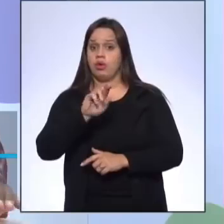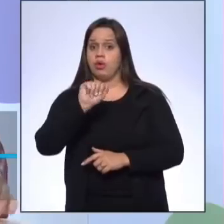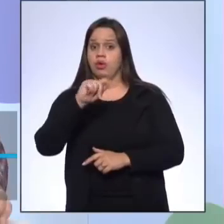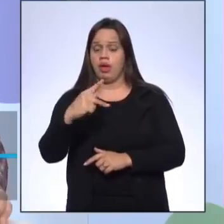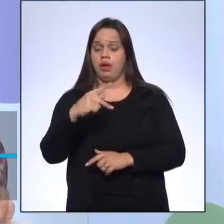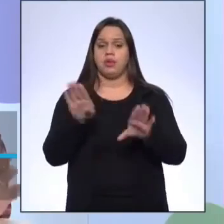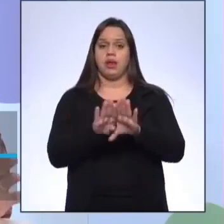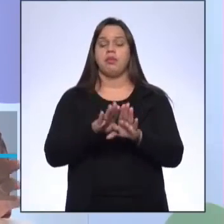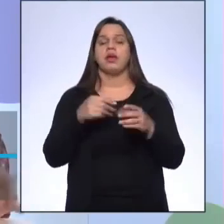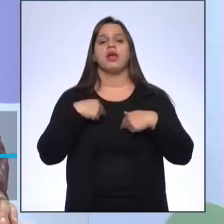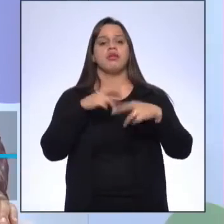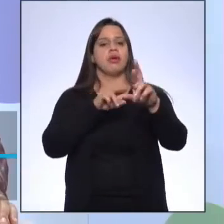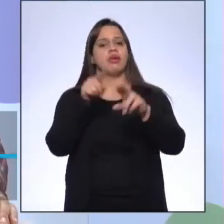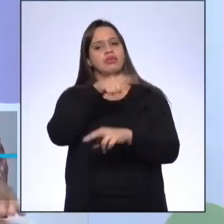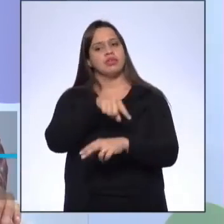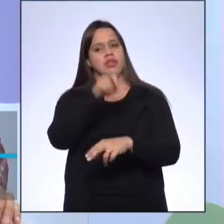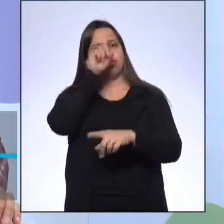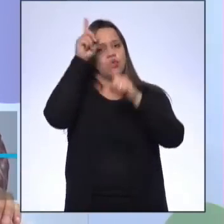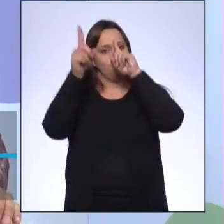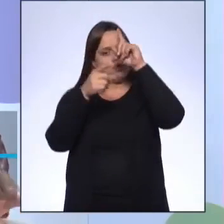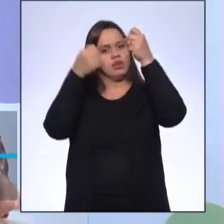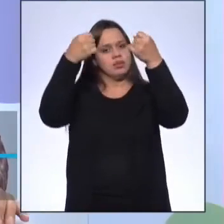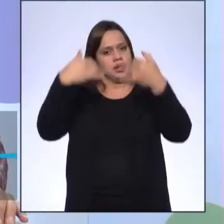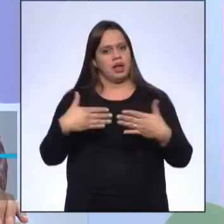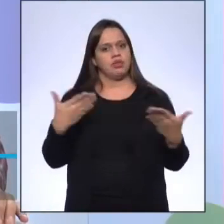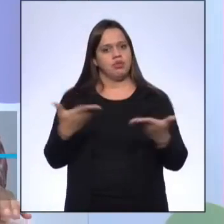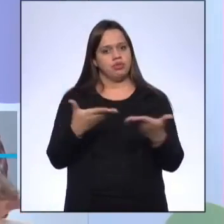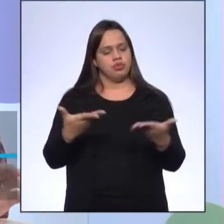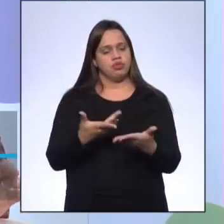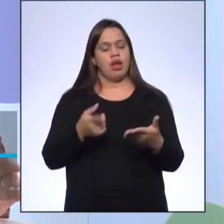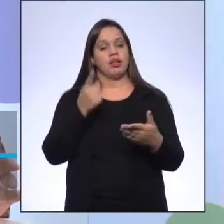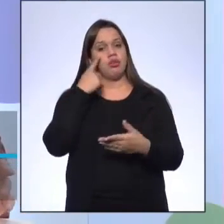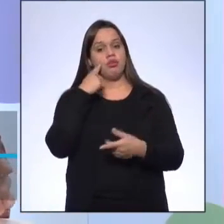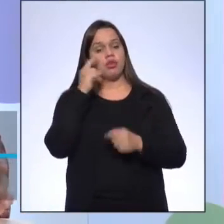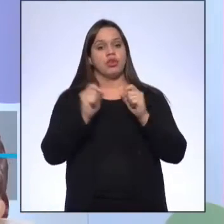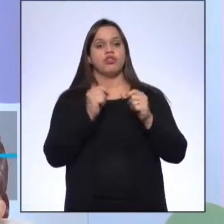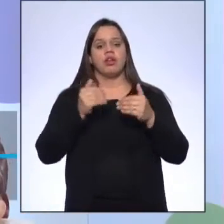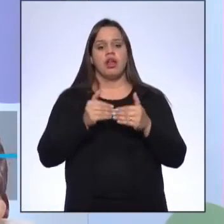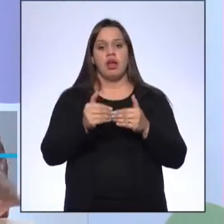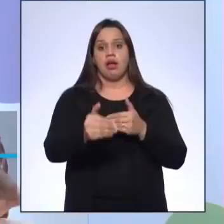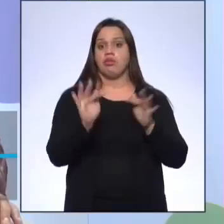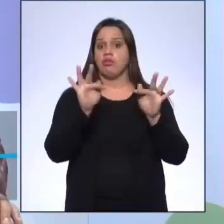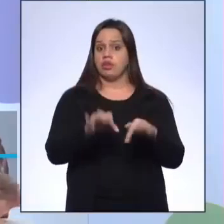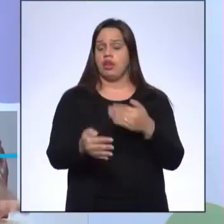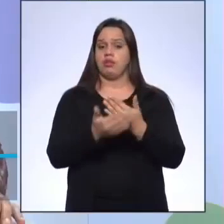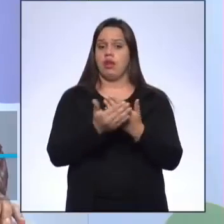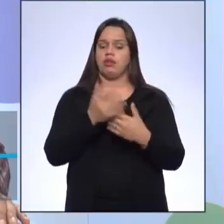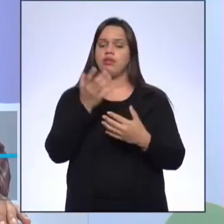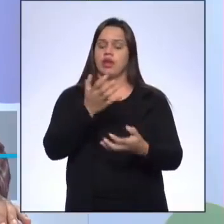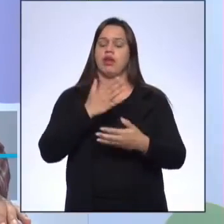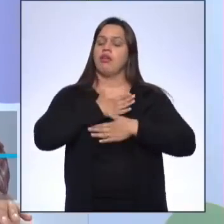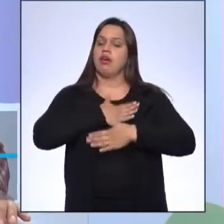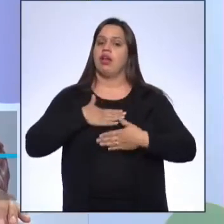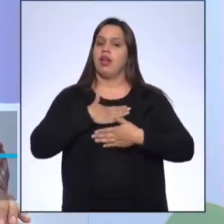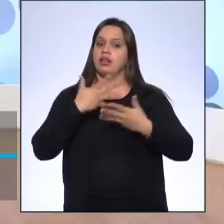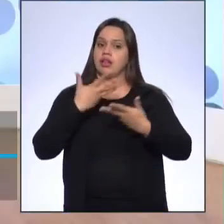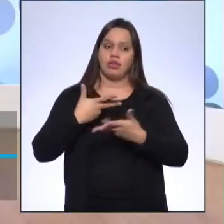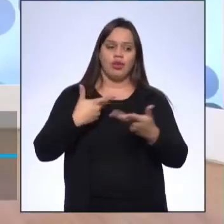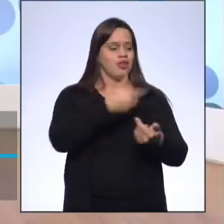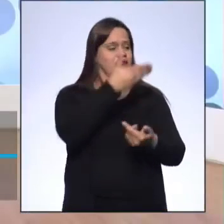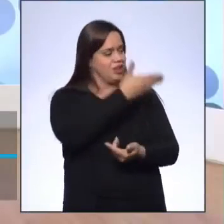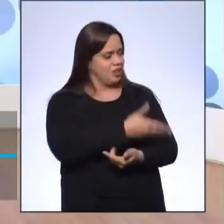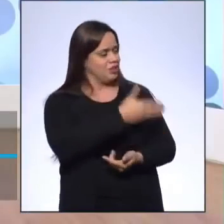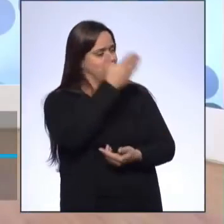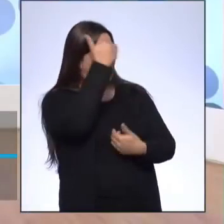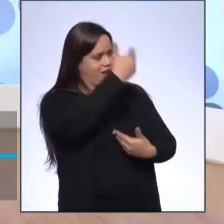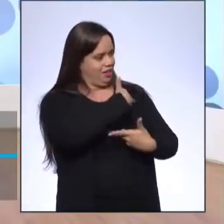né, tirado aí as dúvidas de vocês, tá bom? Olha só, a gente já está caminhando para o final da nossa aula. Gostaria de agradecer o convite da professora Fernanda. Muito